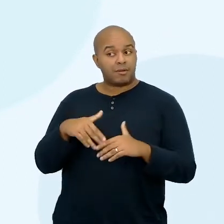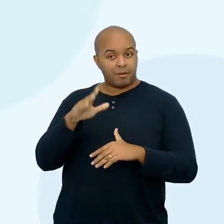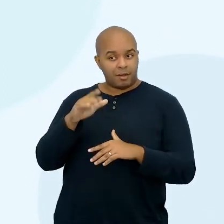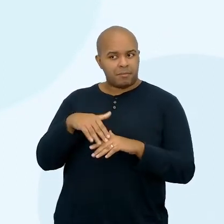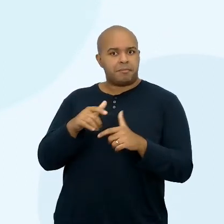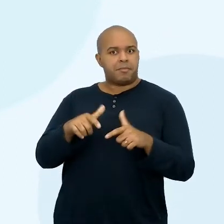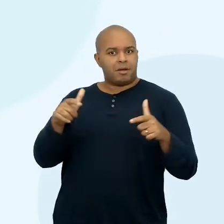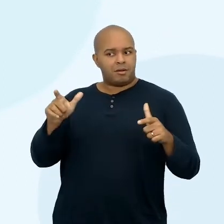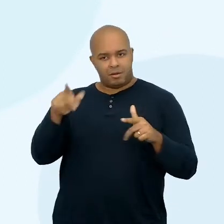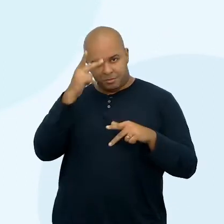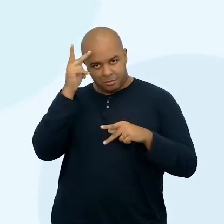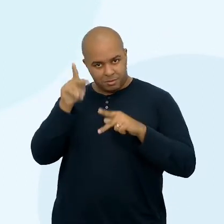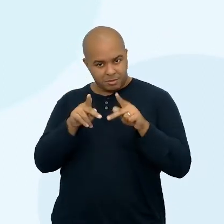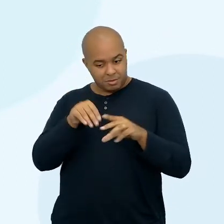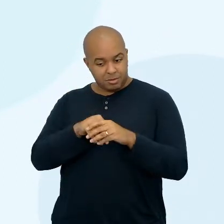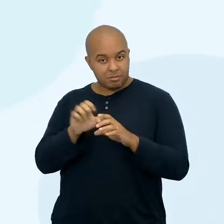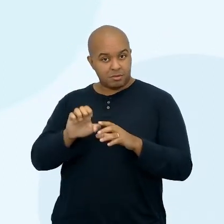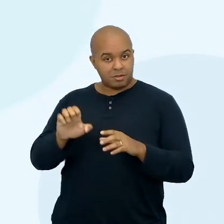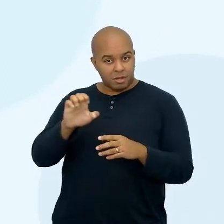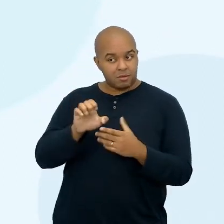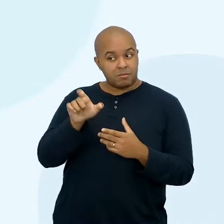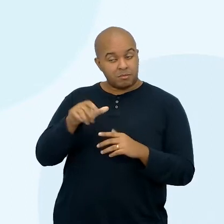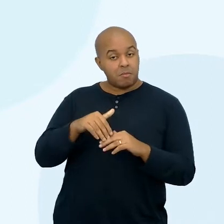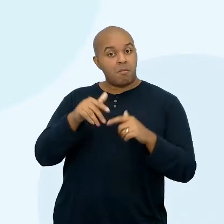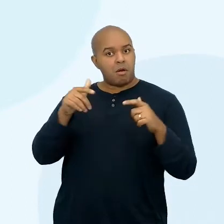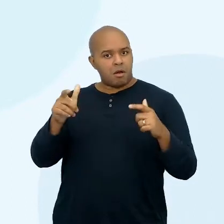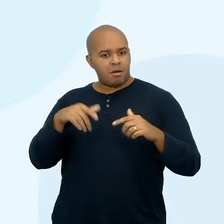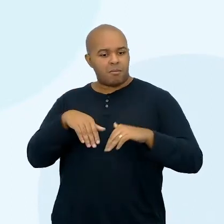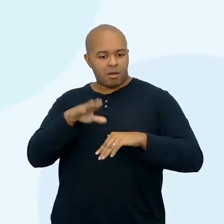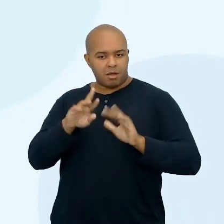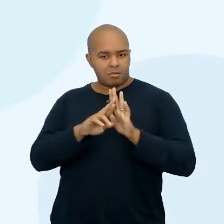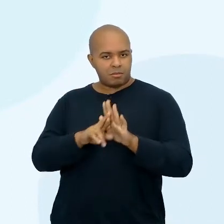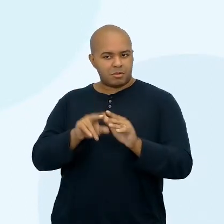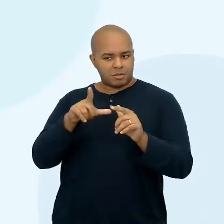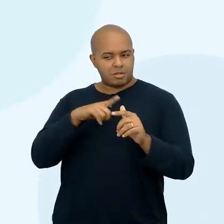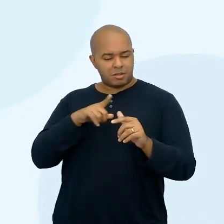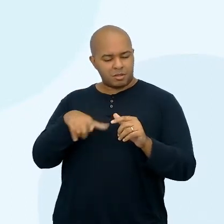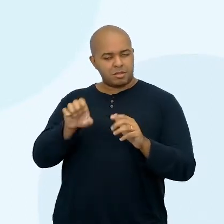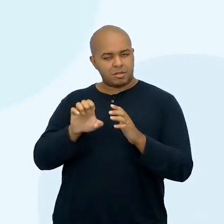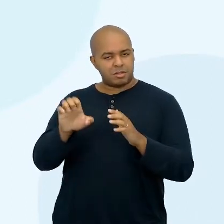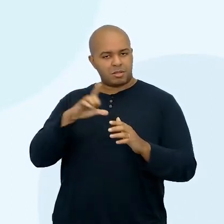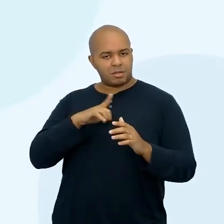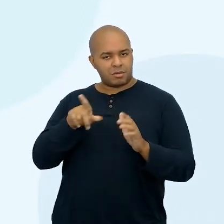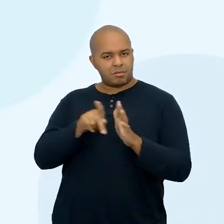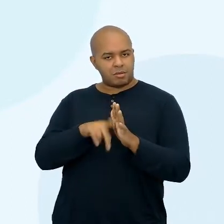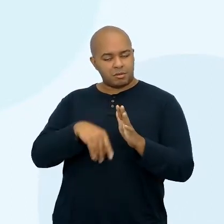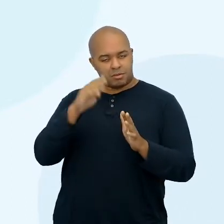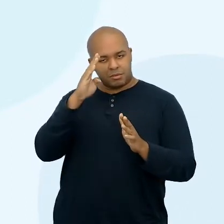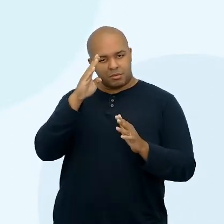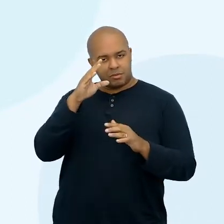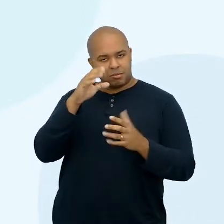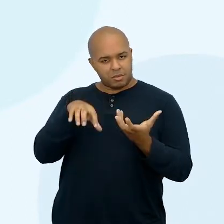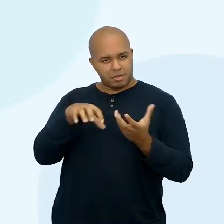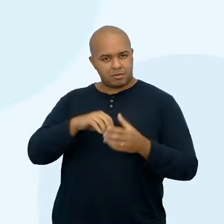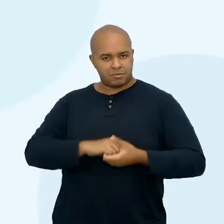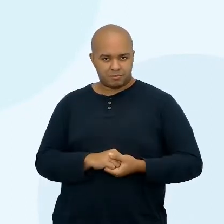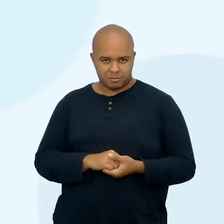E aí alguém deve estar pensando, prof, por que eu tenho que escolher um deputado federal e um